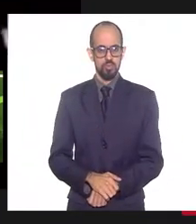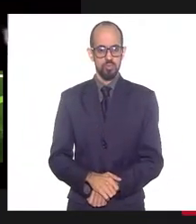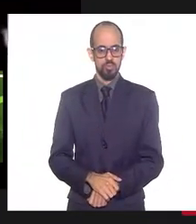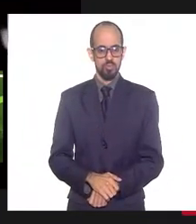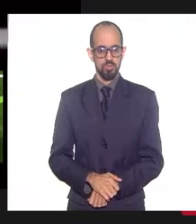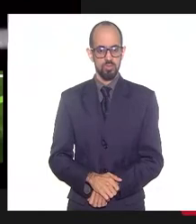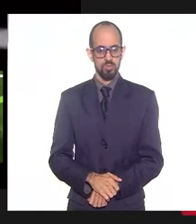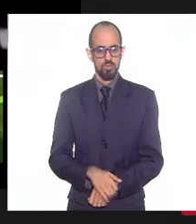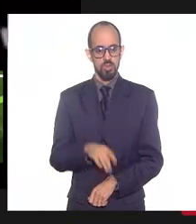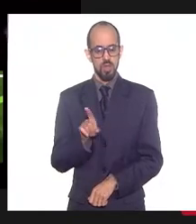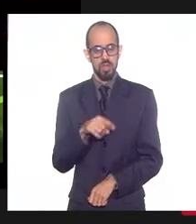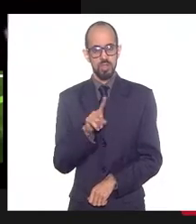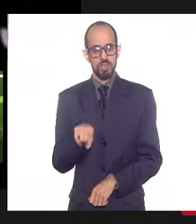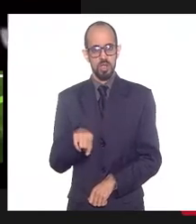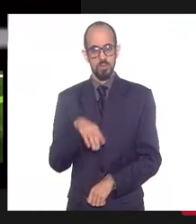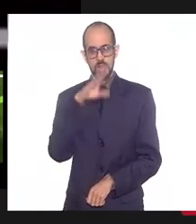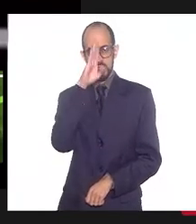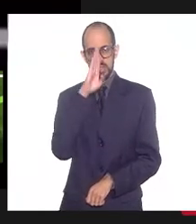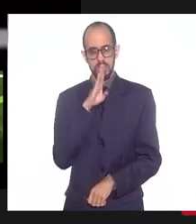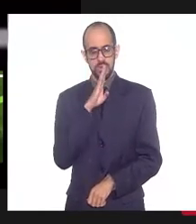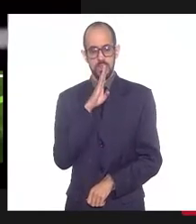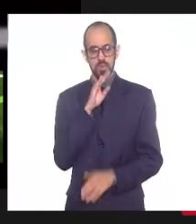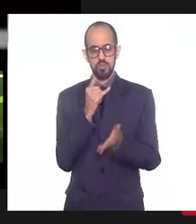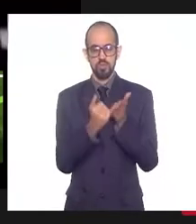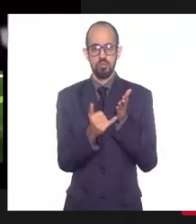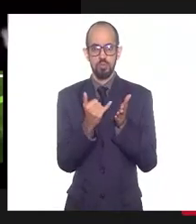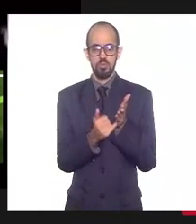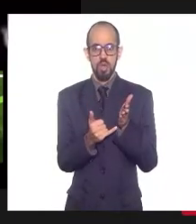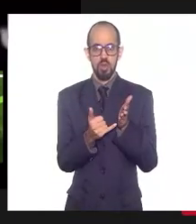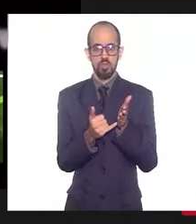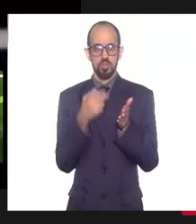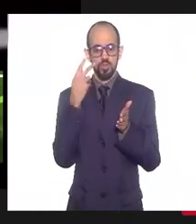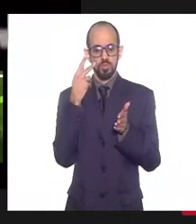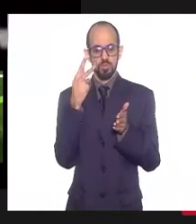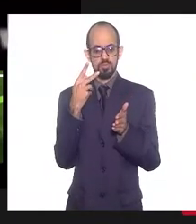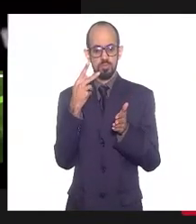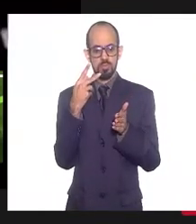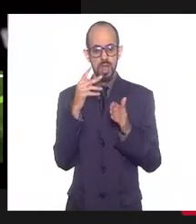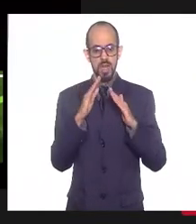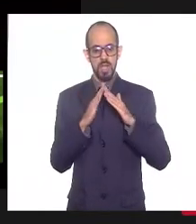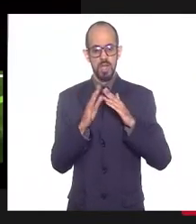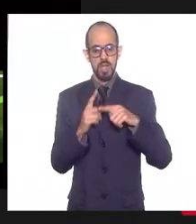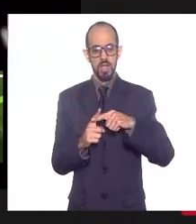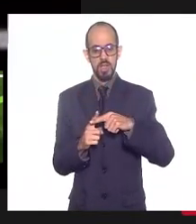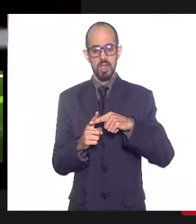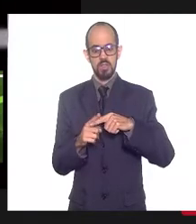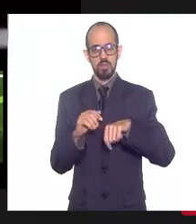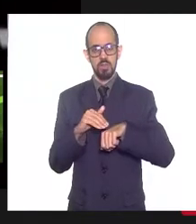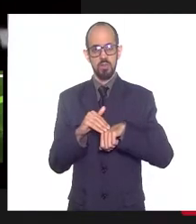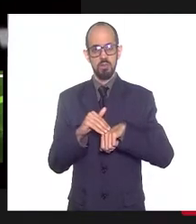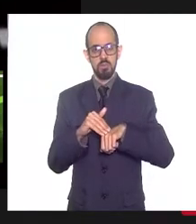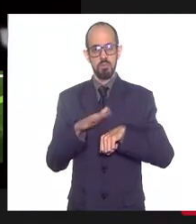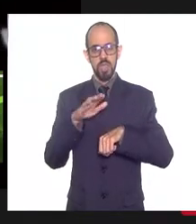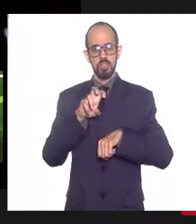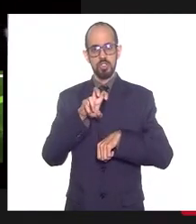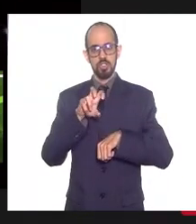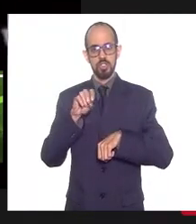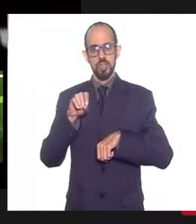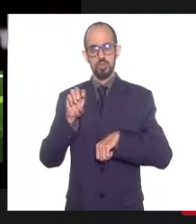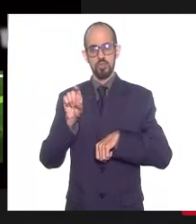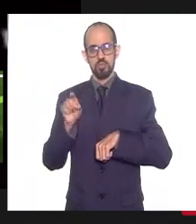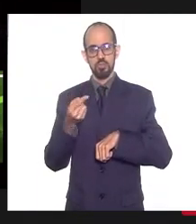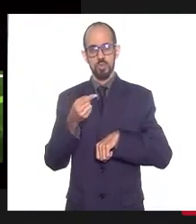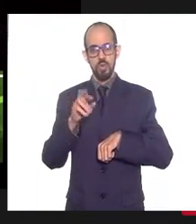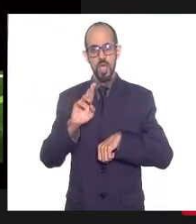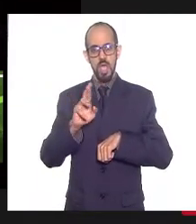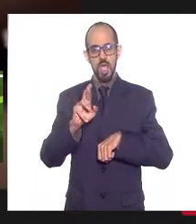a suspensão da isenção tributária para templos religiosos com faturamento acima de R$500 mil anuais.